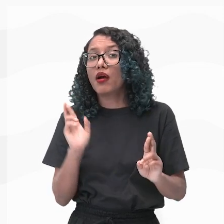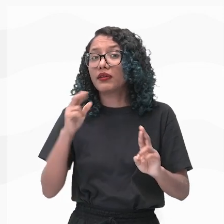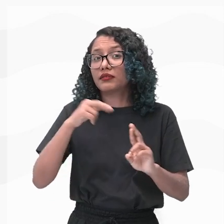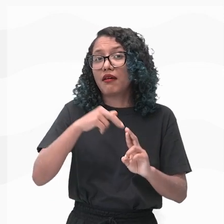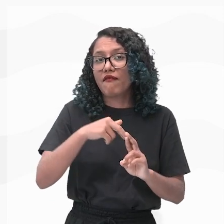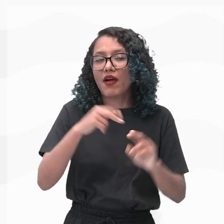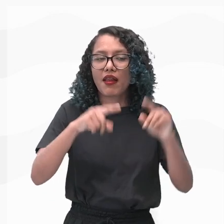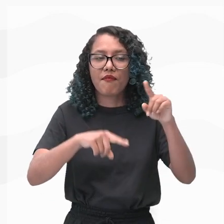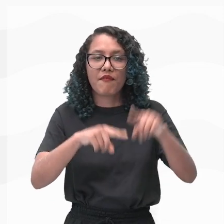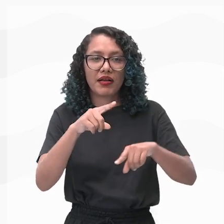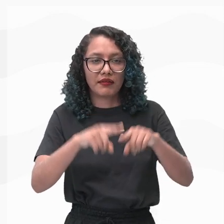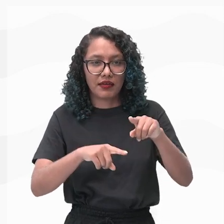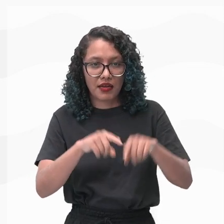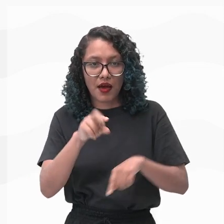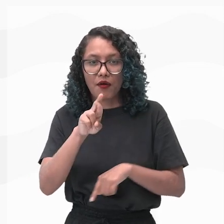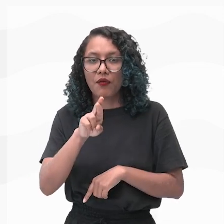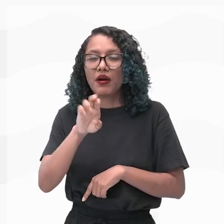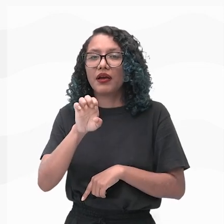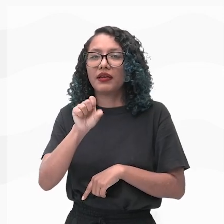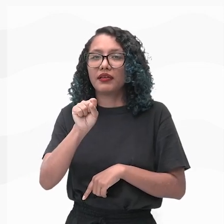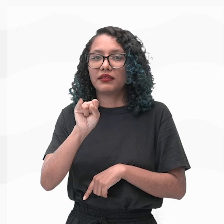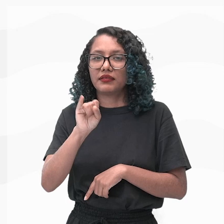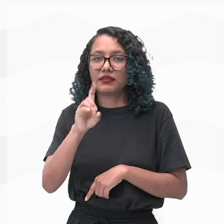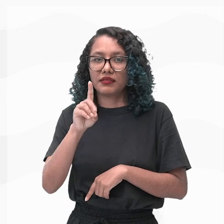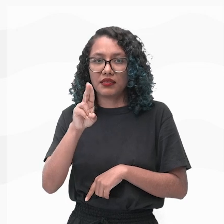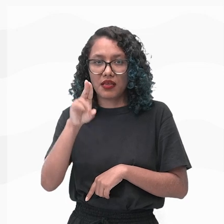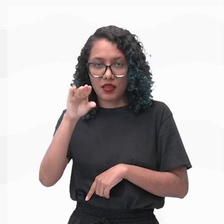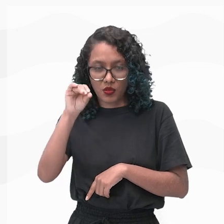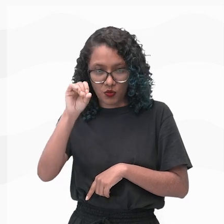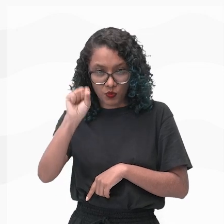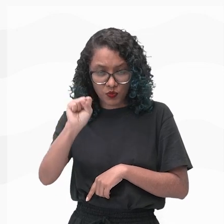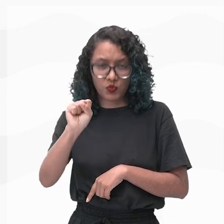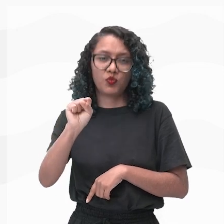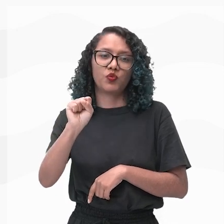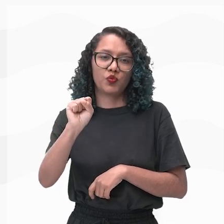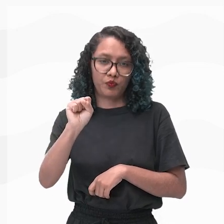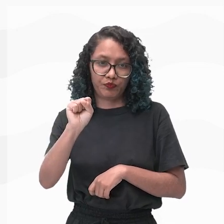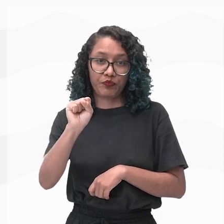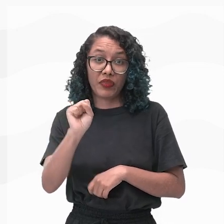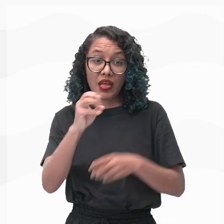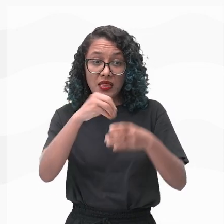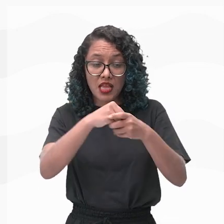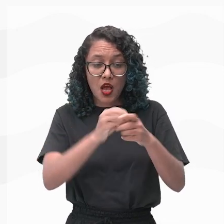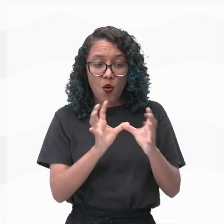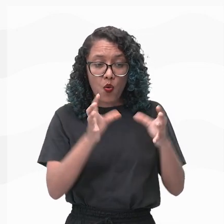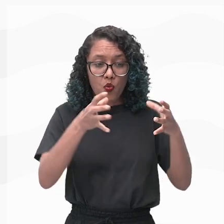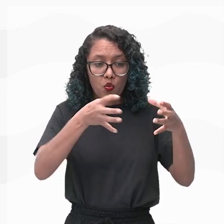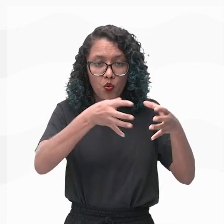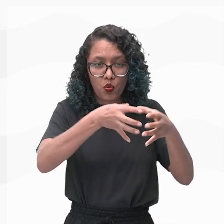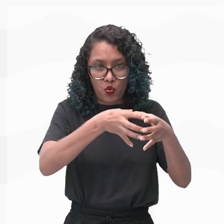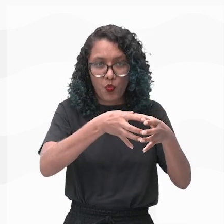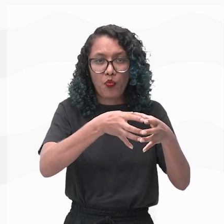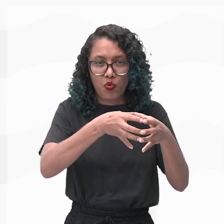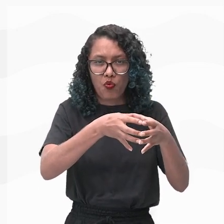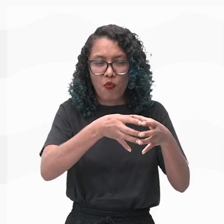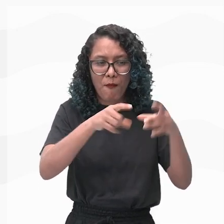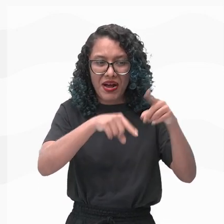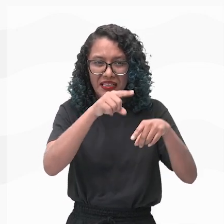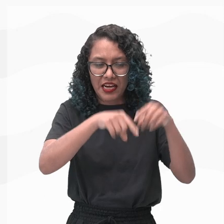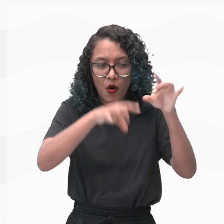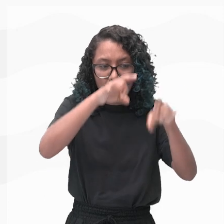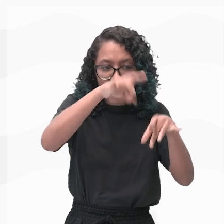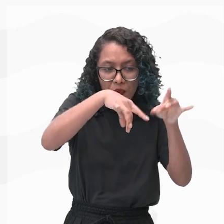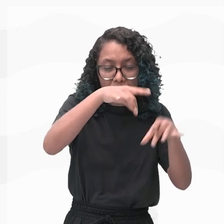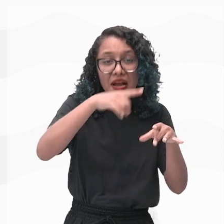Então, dentro da categoria de resíduo, você tem divisões, que são